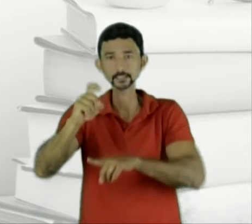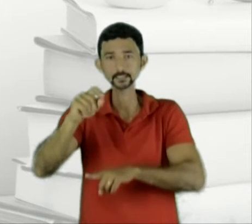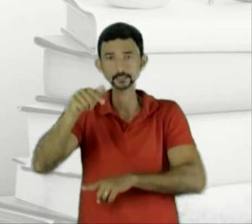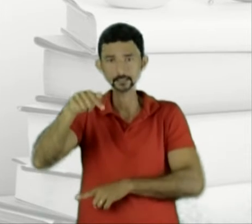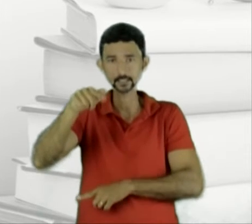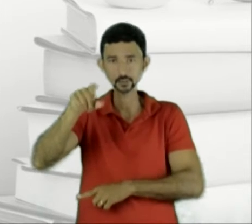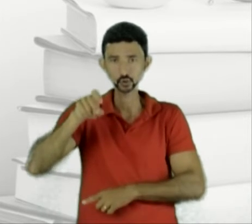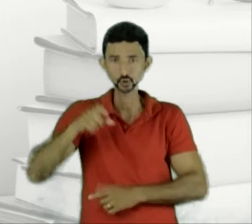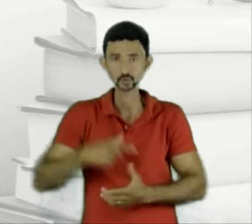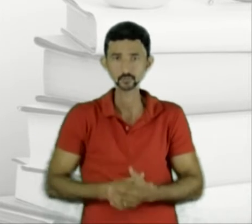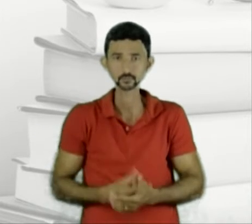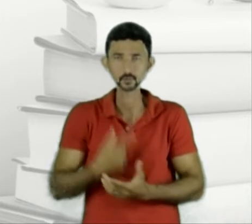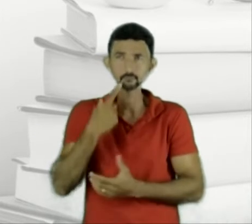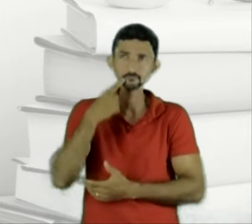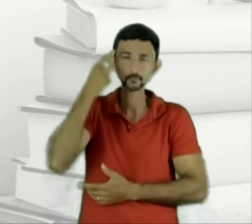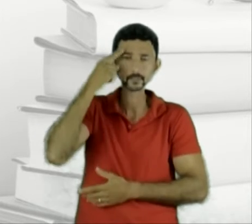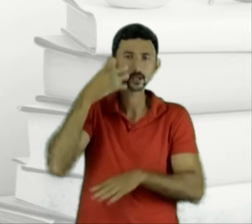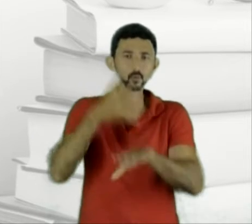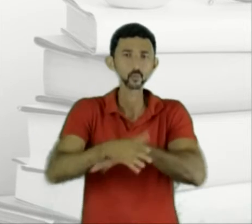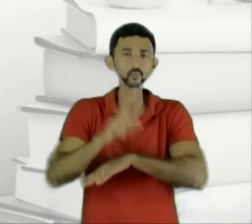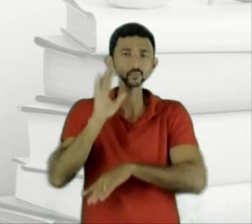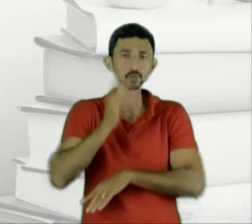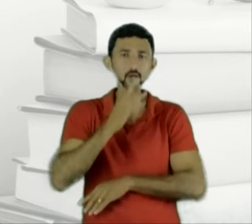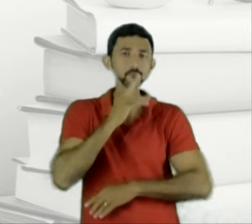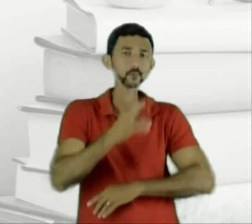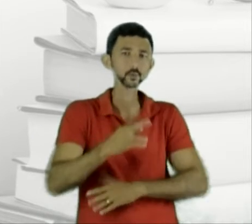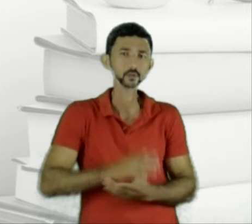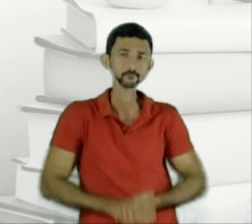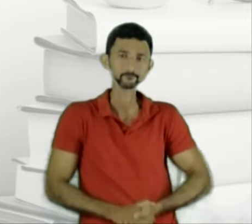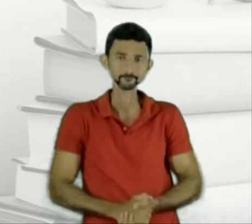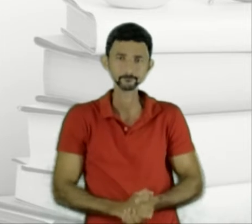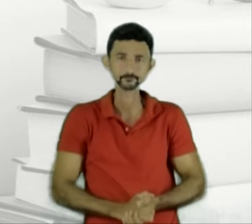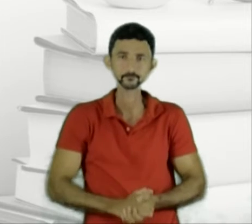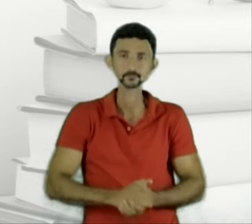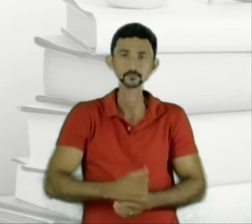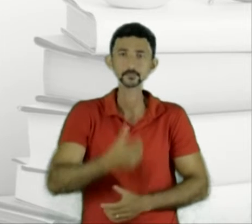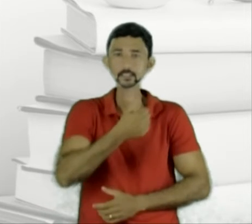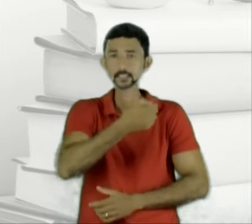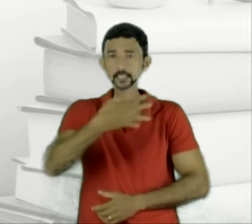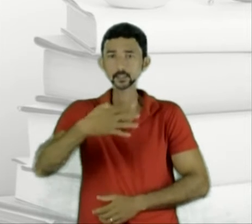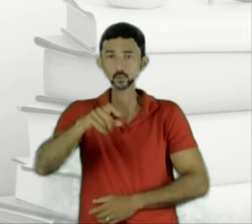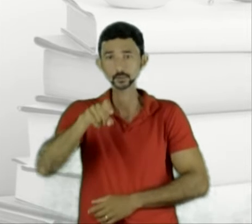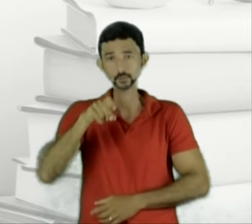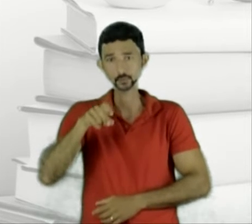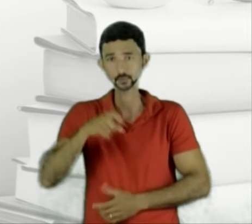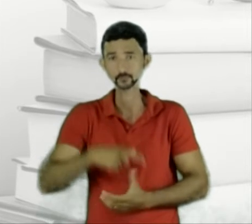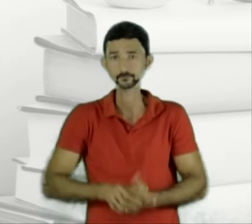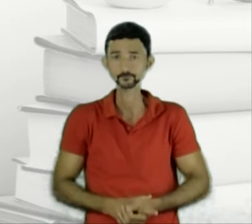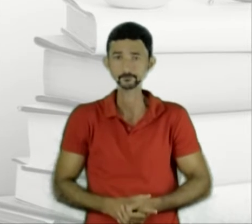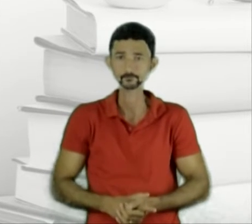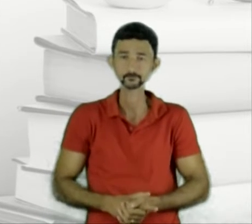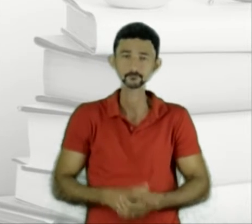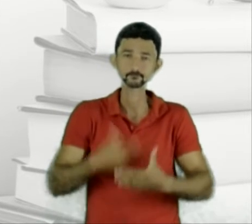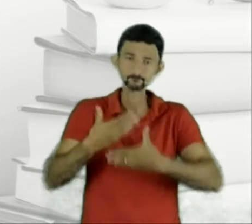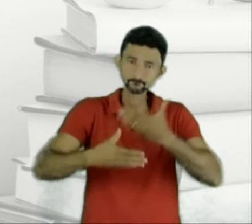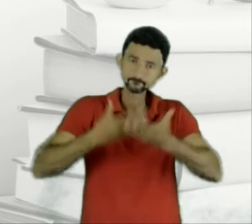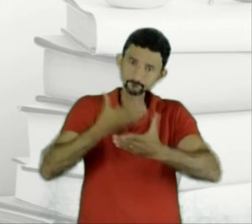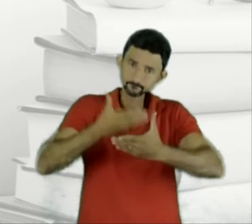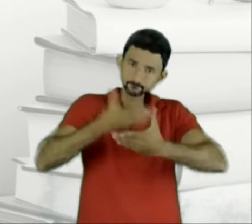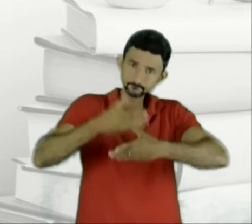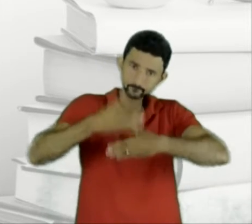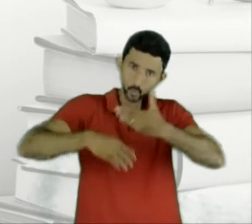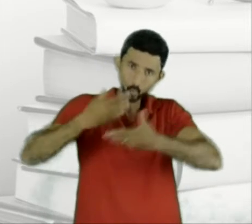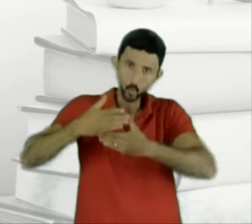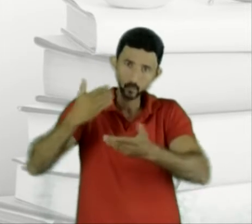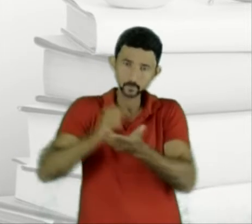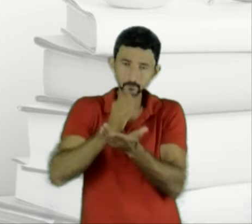7x. Você já pode pensar direto também e dizer que dá 14x. Mas vamos ainda aplicar a